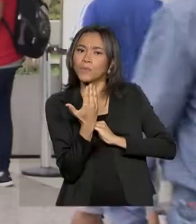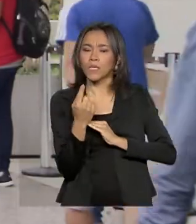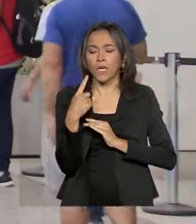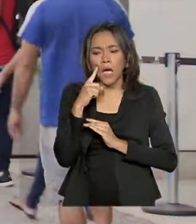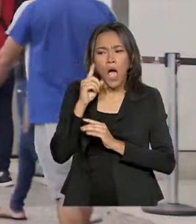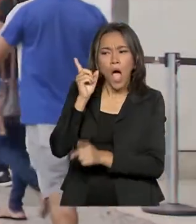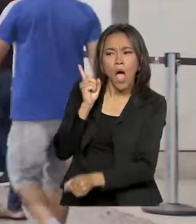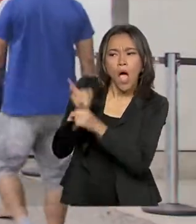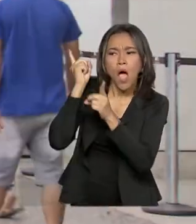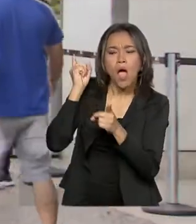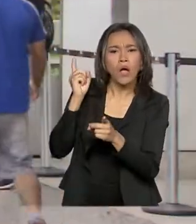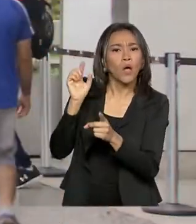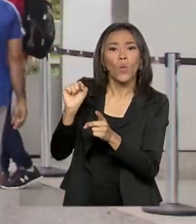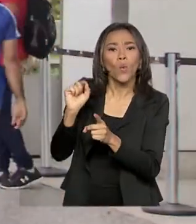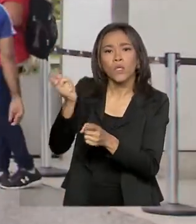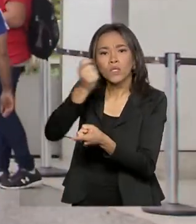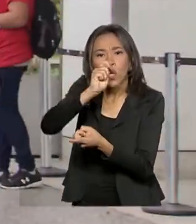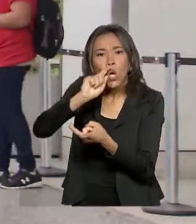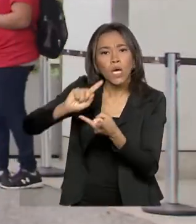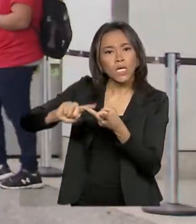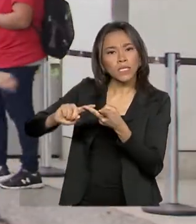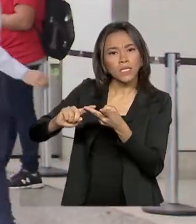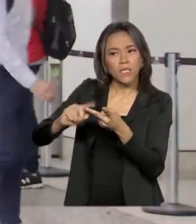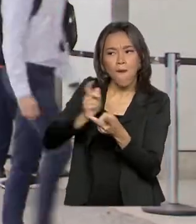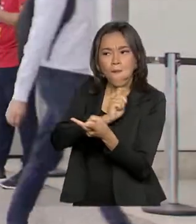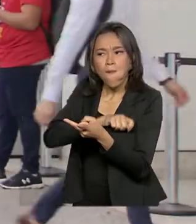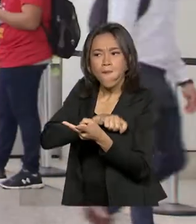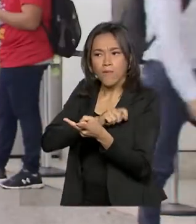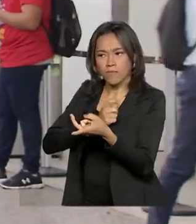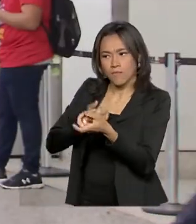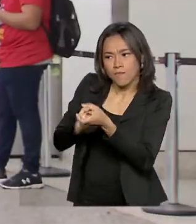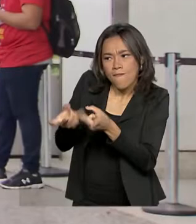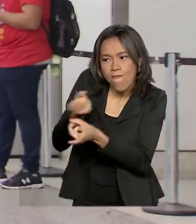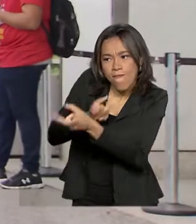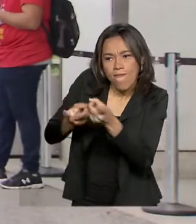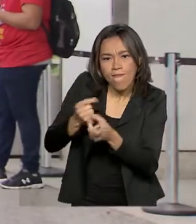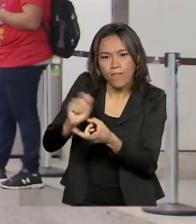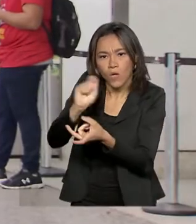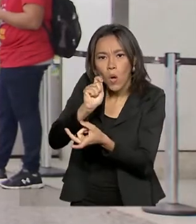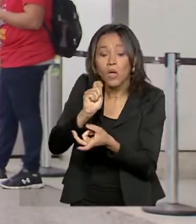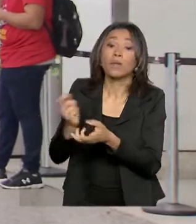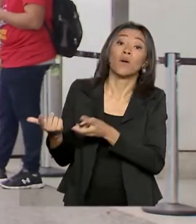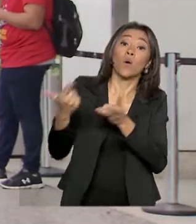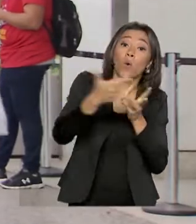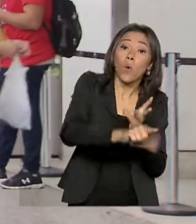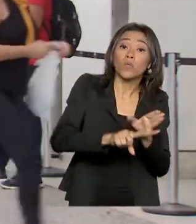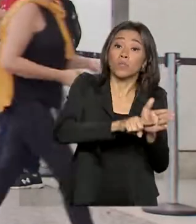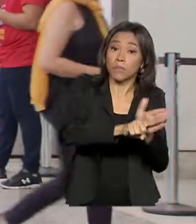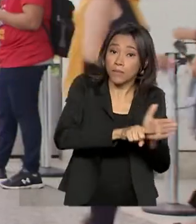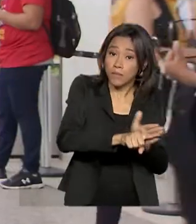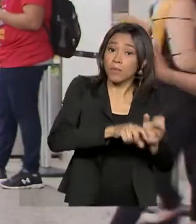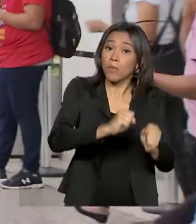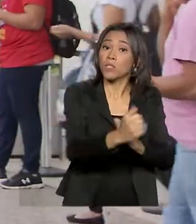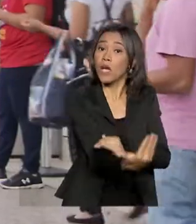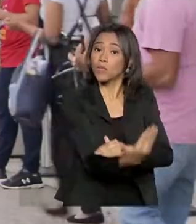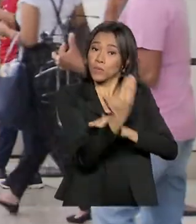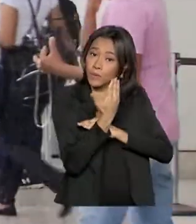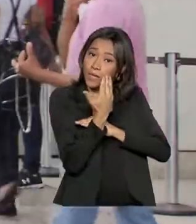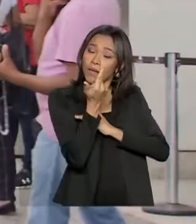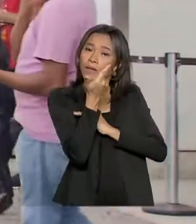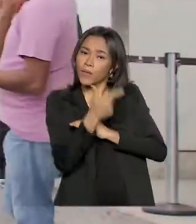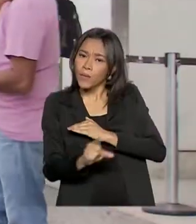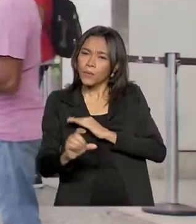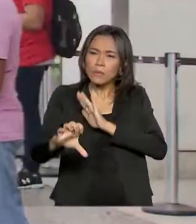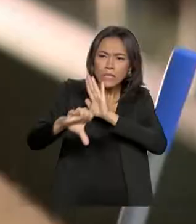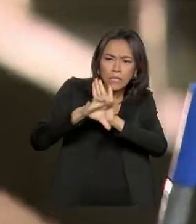de drogas e mapear redes de tráfico. Outras pesquisas podem colaborar na identificação da autoria de crimes por meio